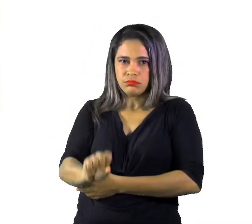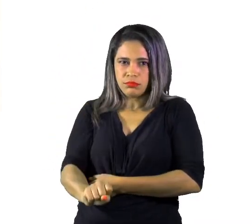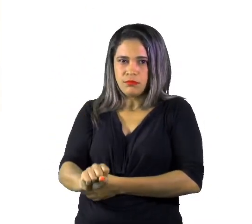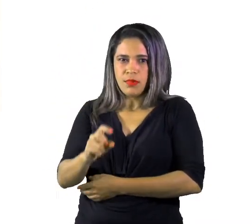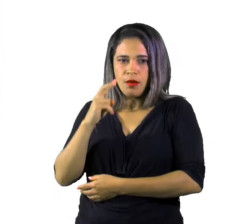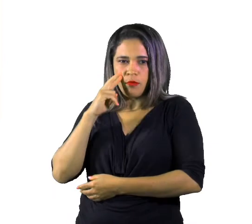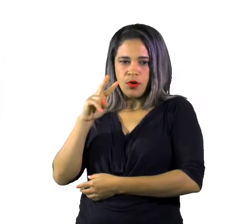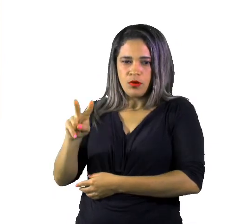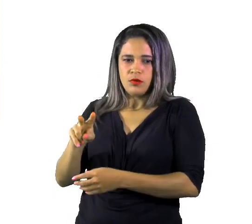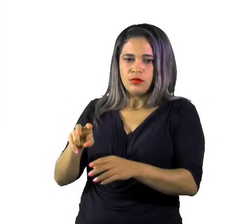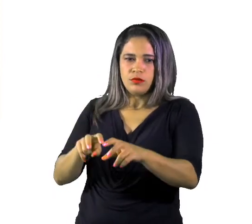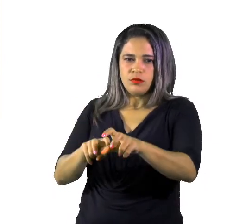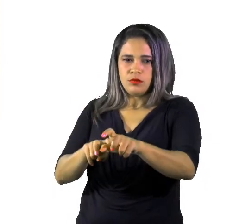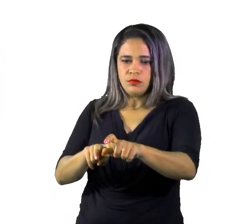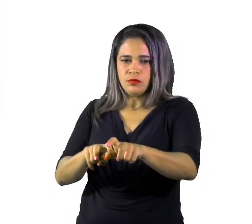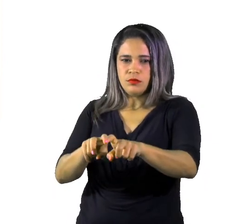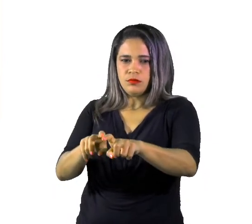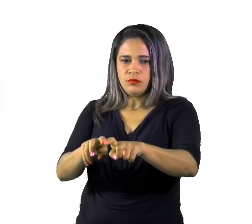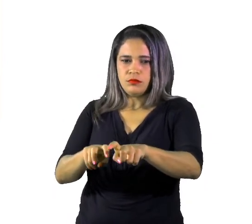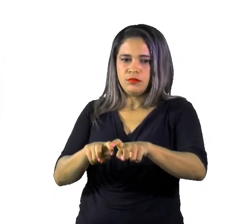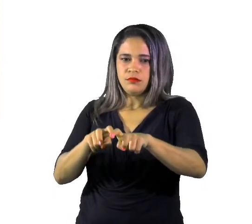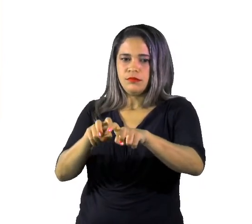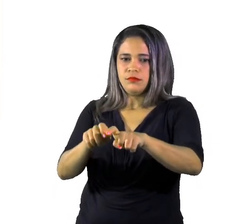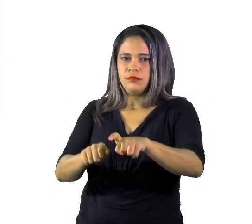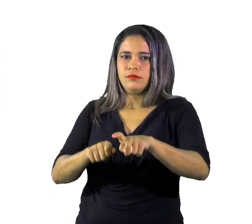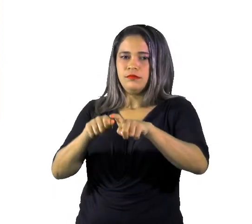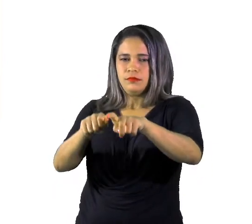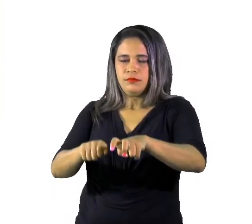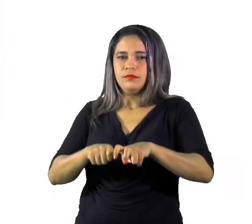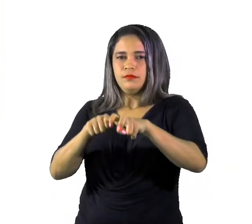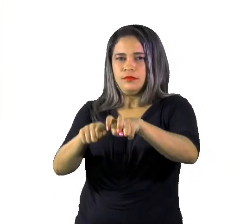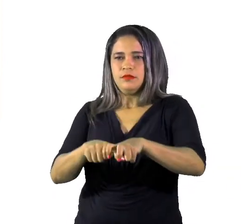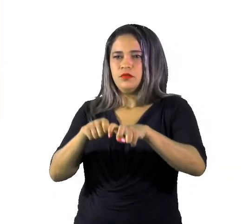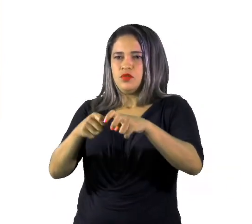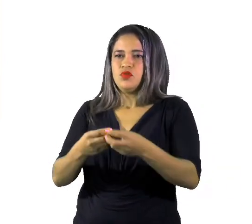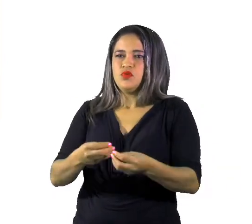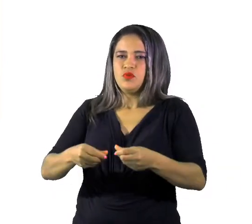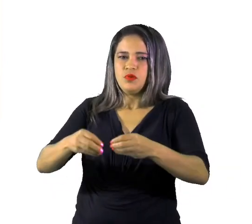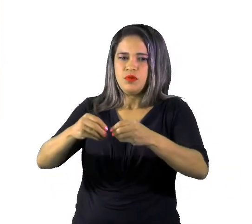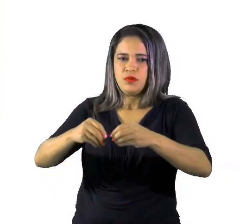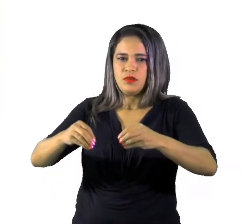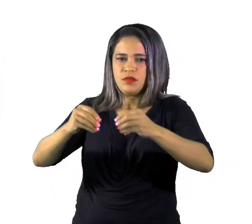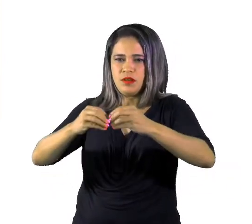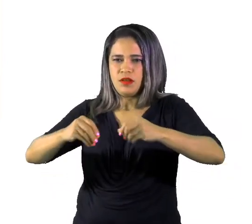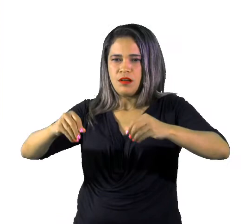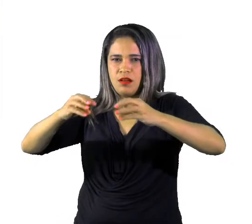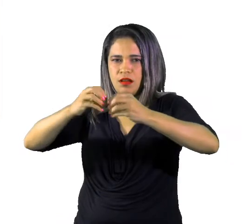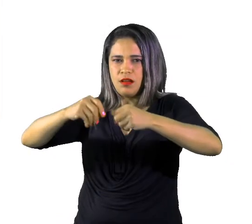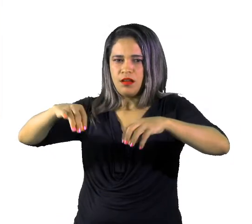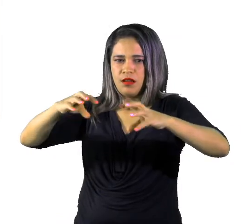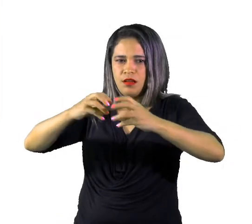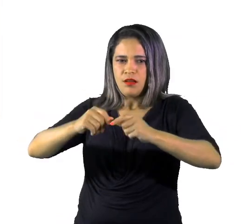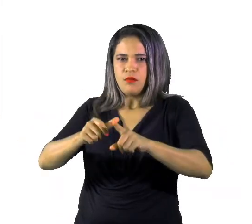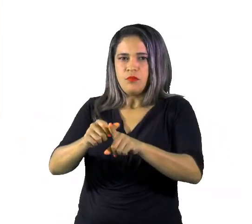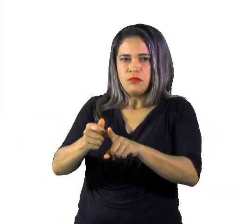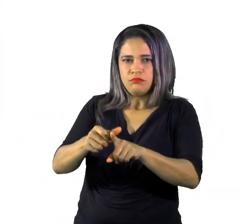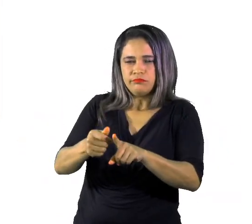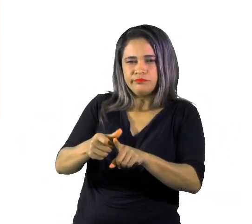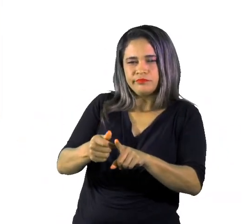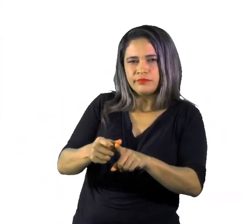leite, do milho, do algodão. Para vocês terem uma ideia, só para fazer um comparativo,